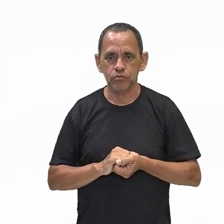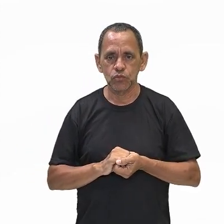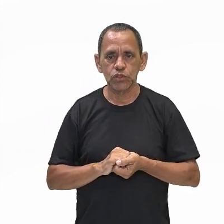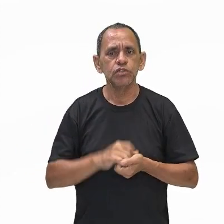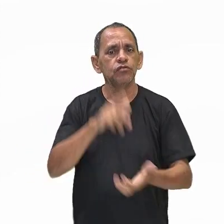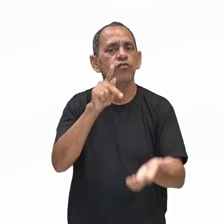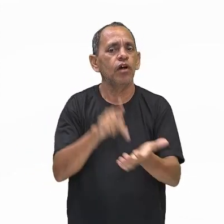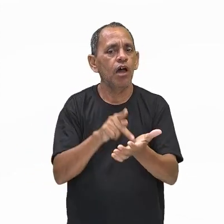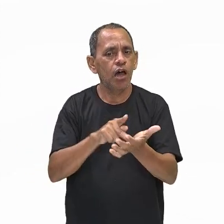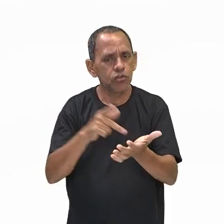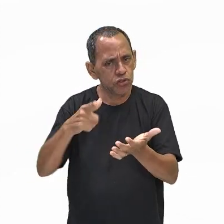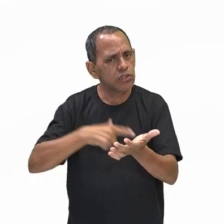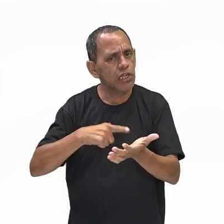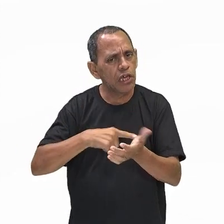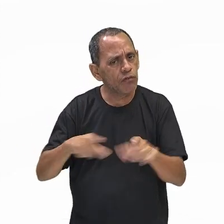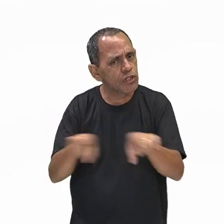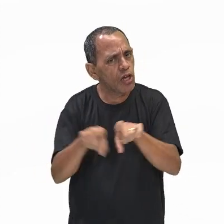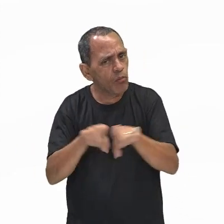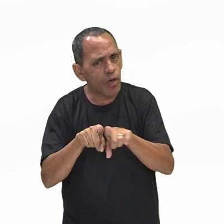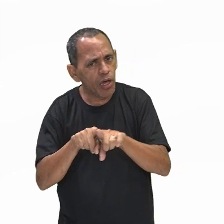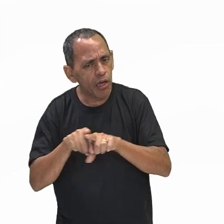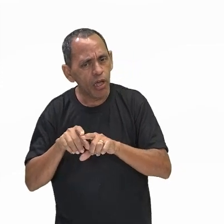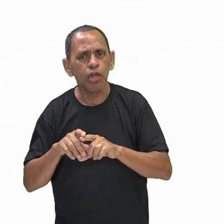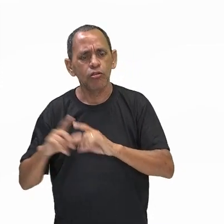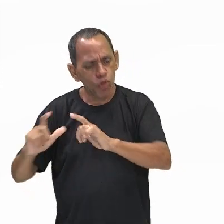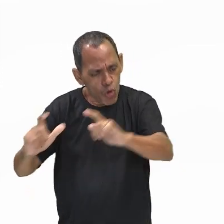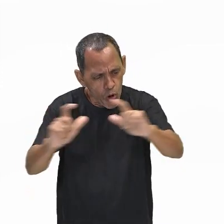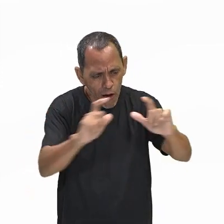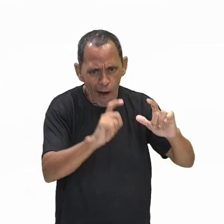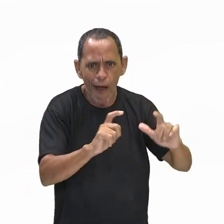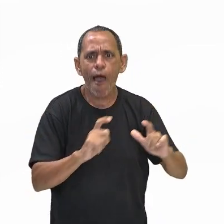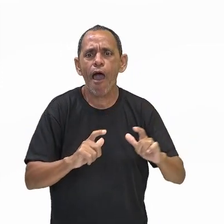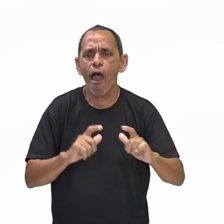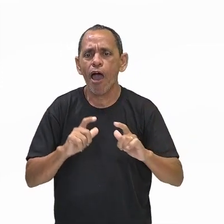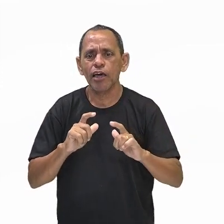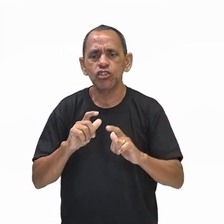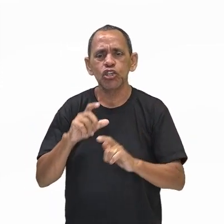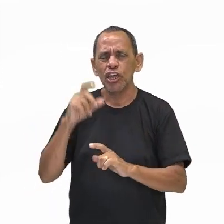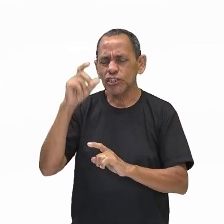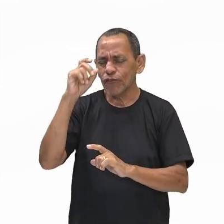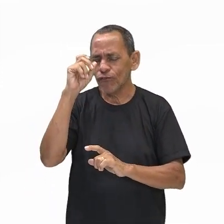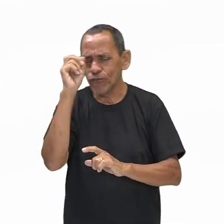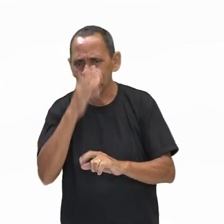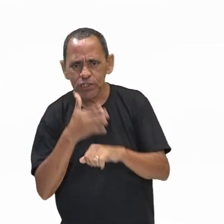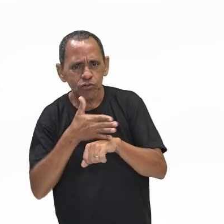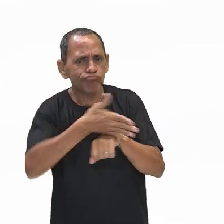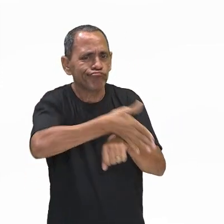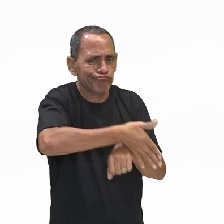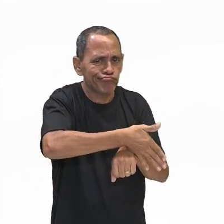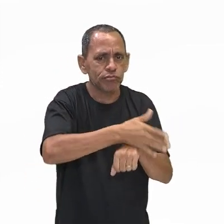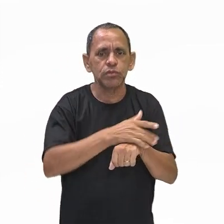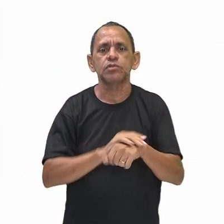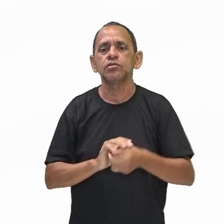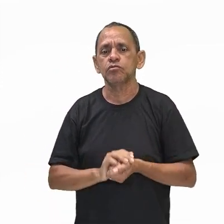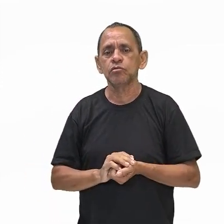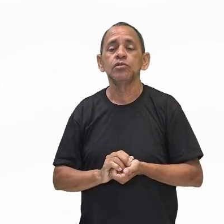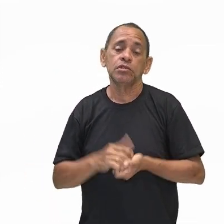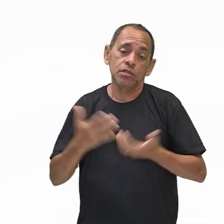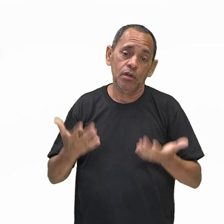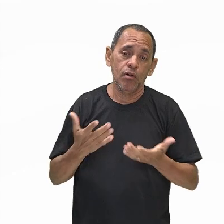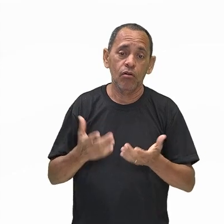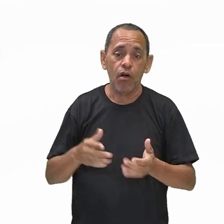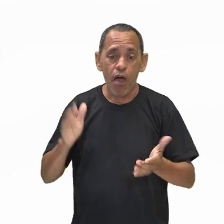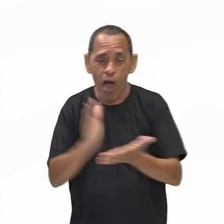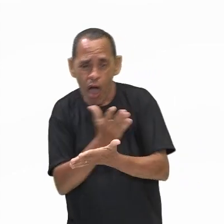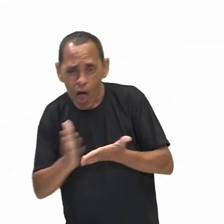vão existir aí lugares com mais difícil acesso e acabaram que ficaram com territórios maiores. A área total do nosso